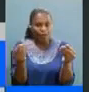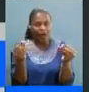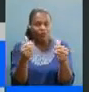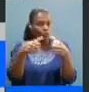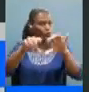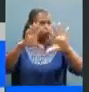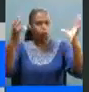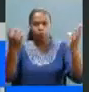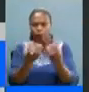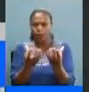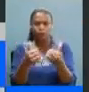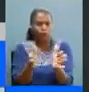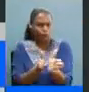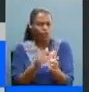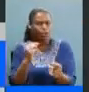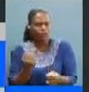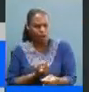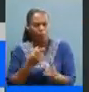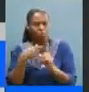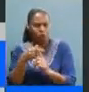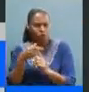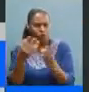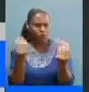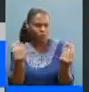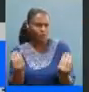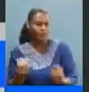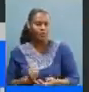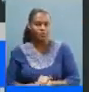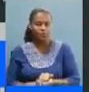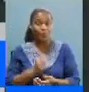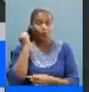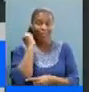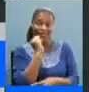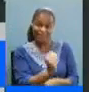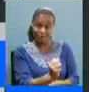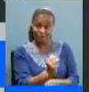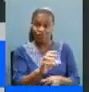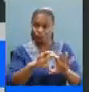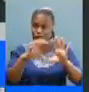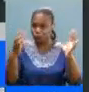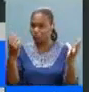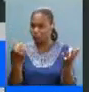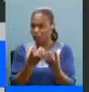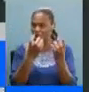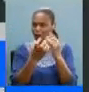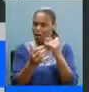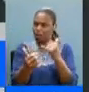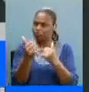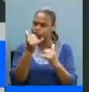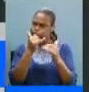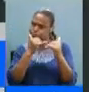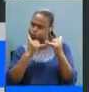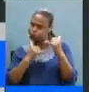sua globalidade, bastante positivos. A criminalidade, no geral, recuou